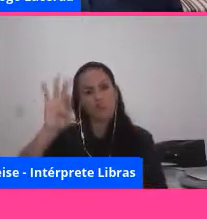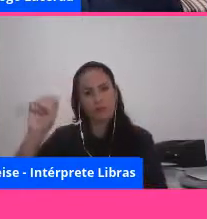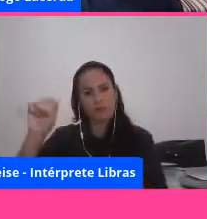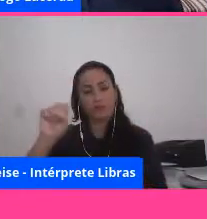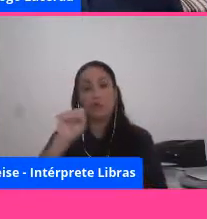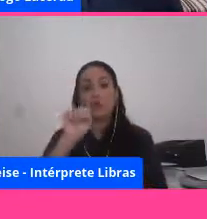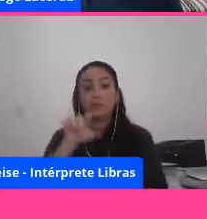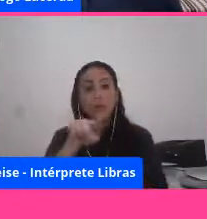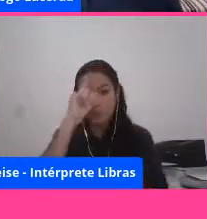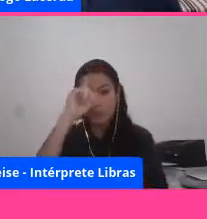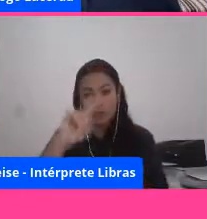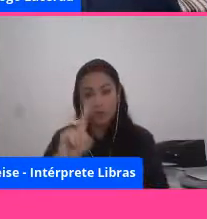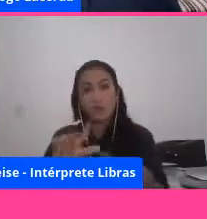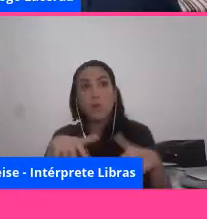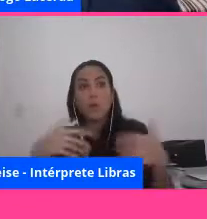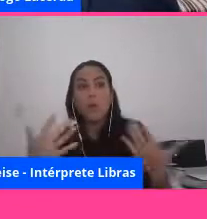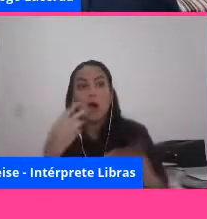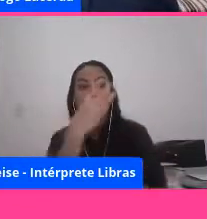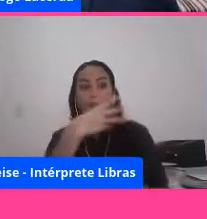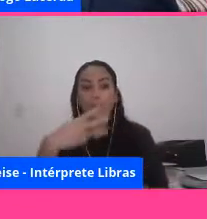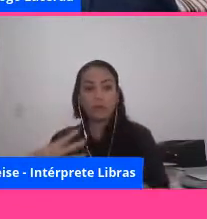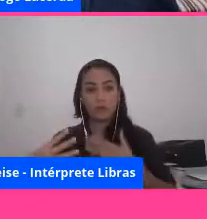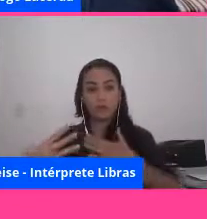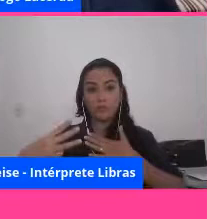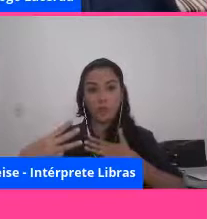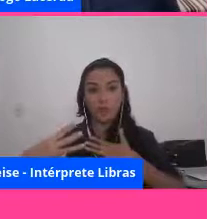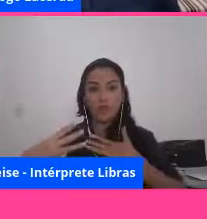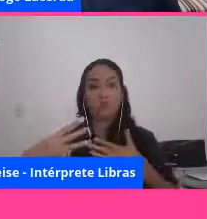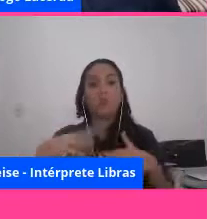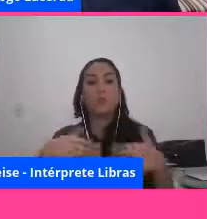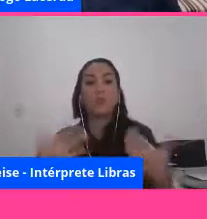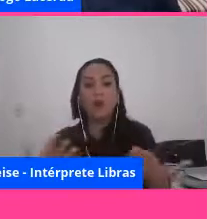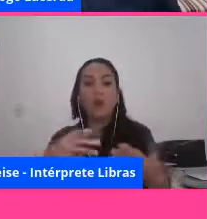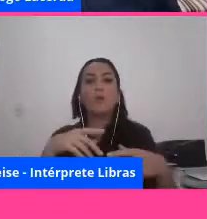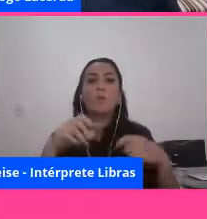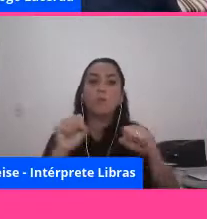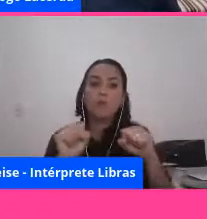seu Windows, você vai em Meu Computador,